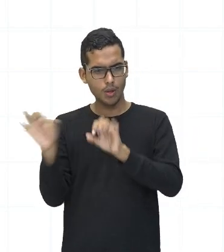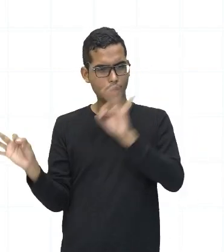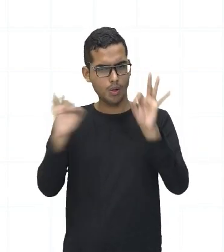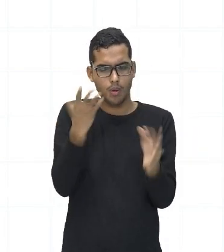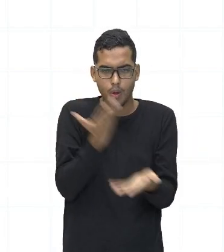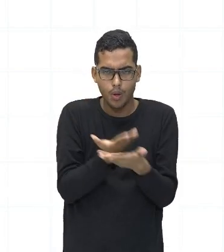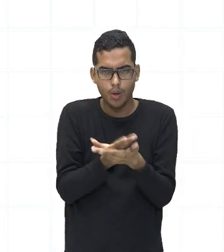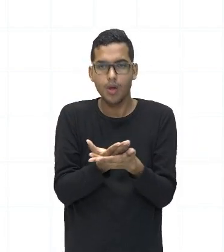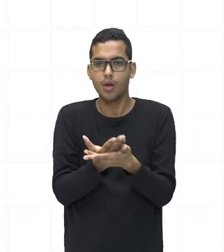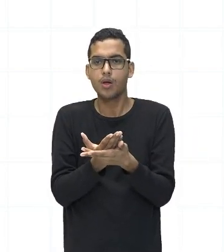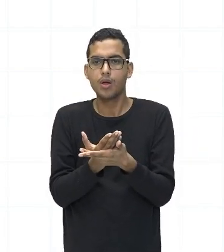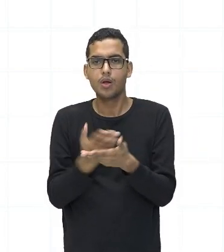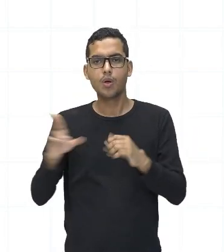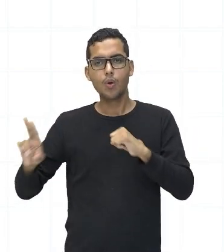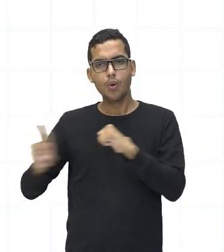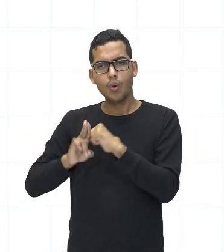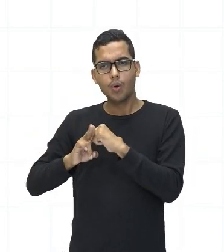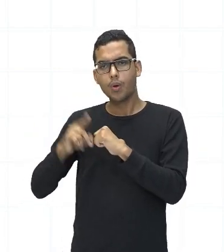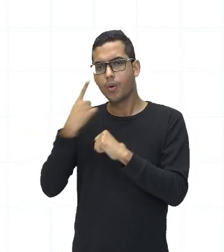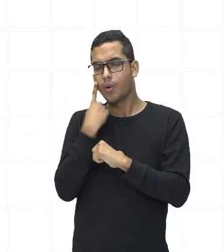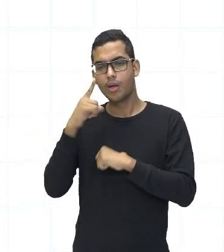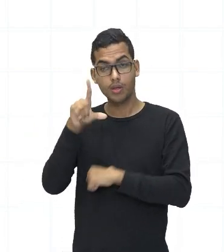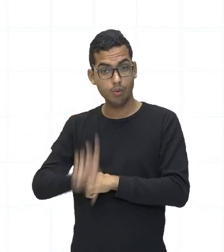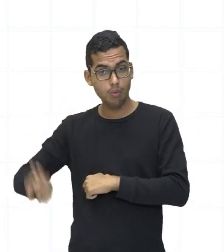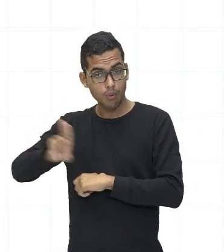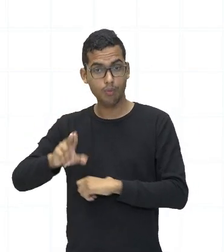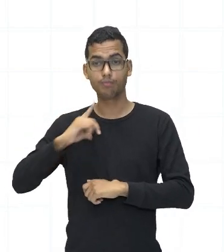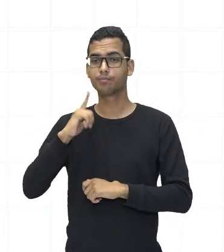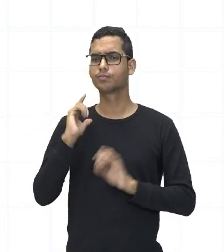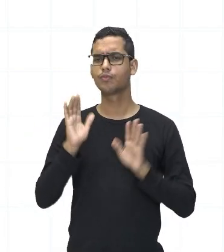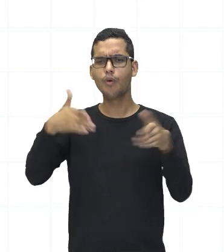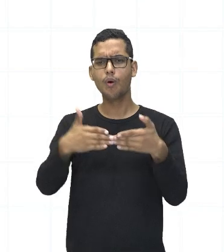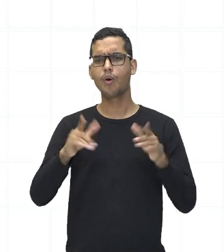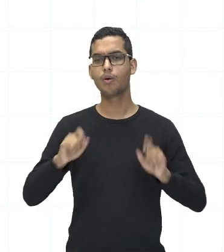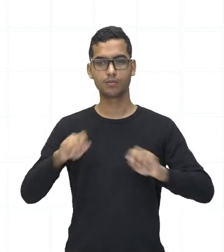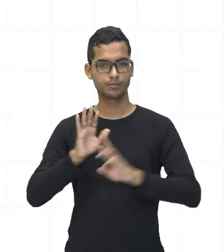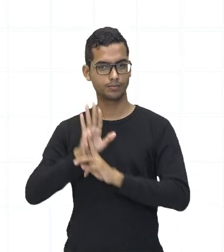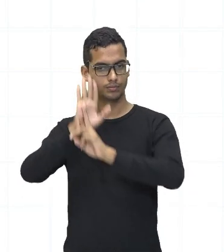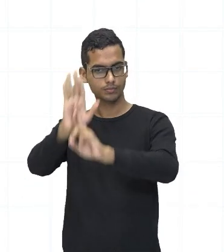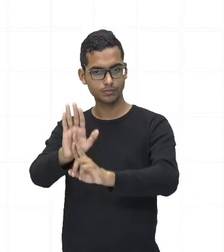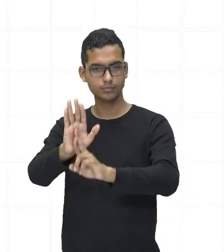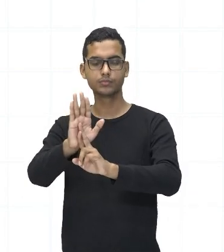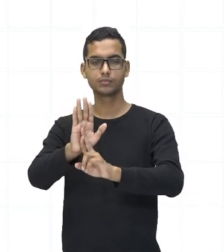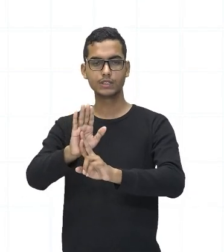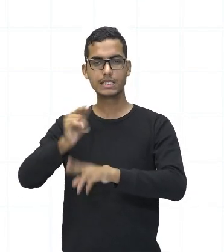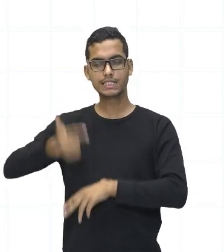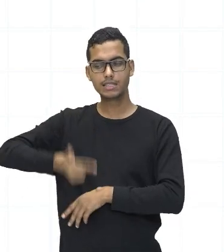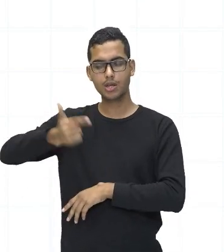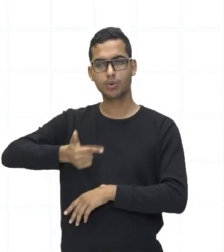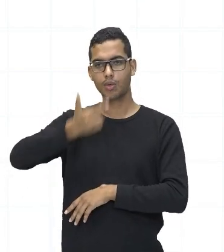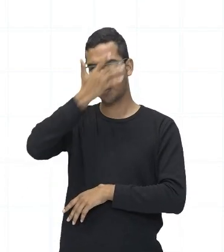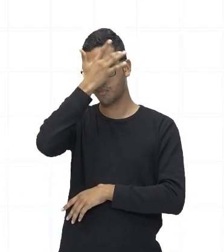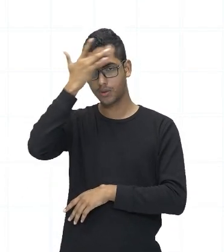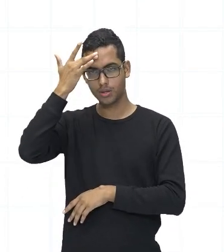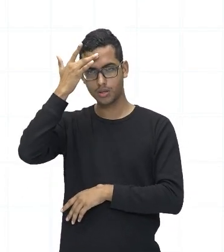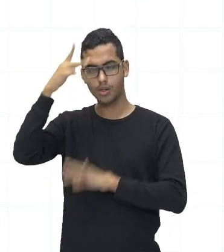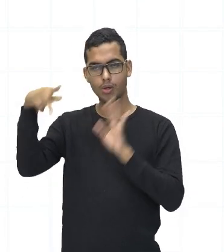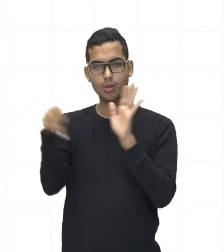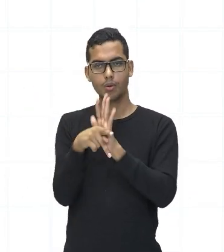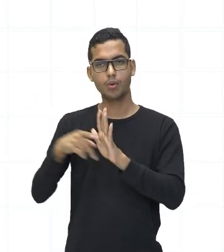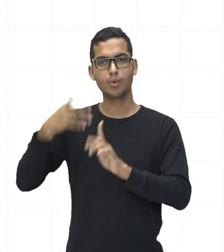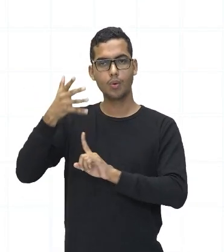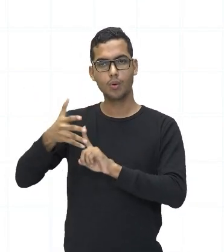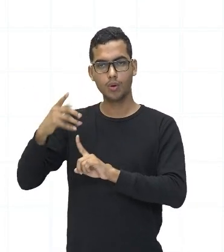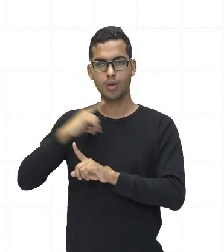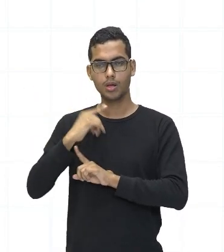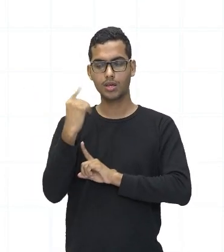de tratamento você tem sido utilizado para representar a segunda pessoa do discurso, a pessoa